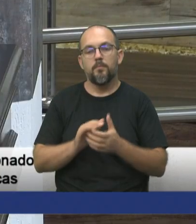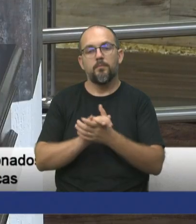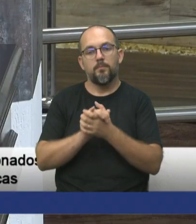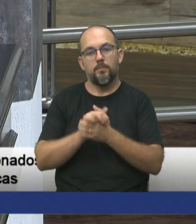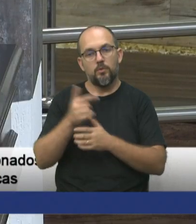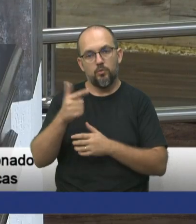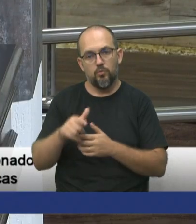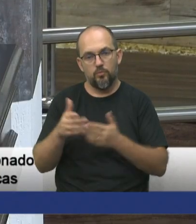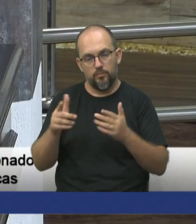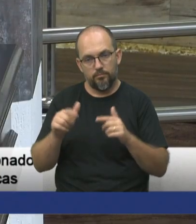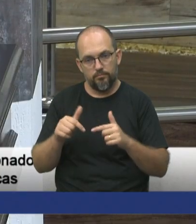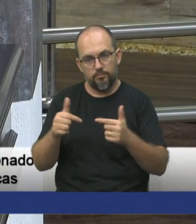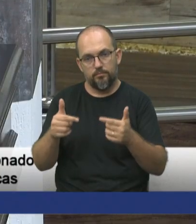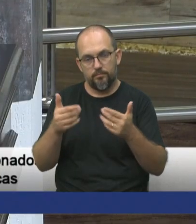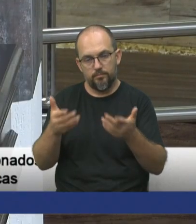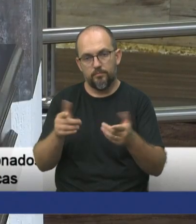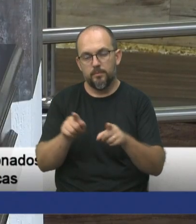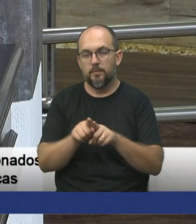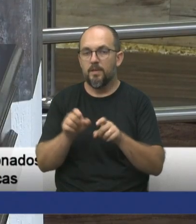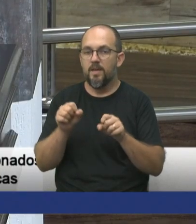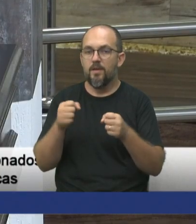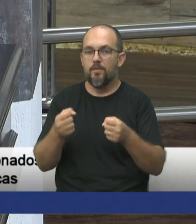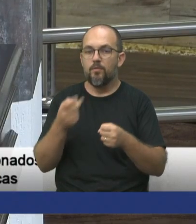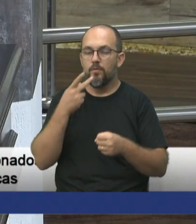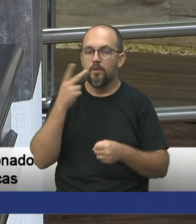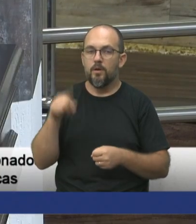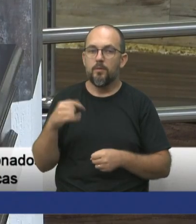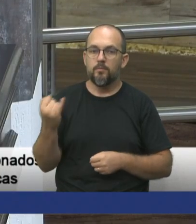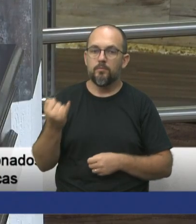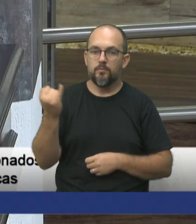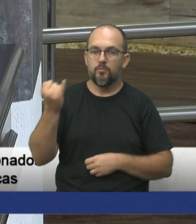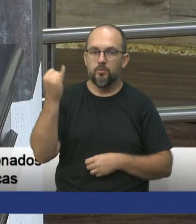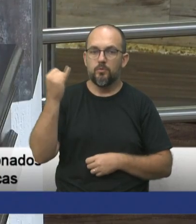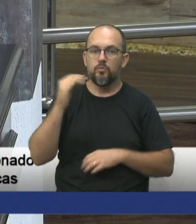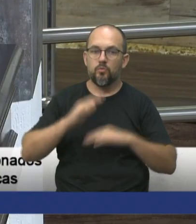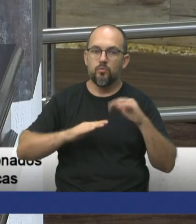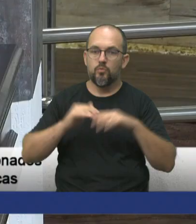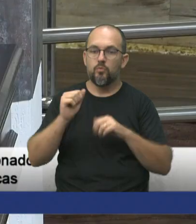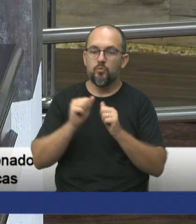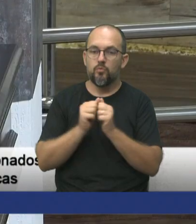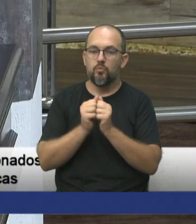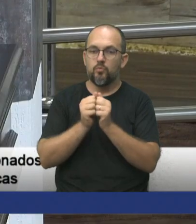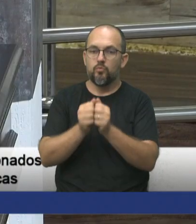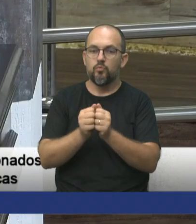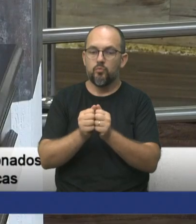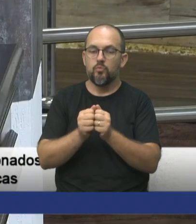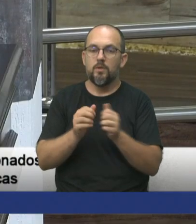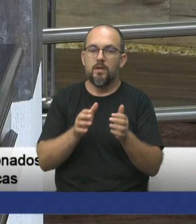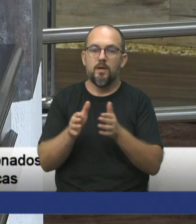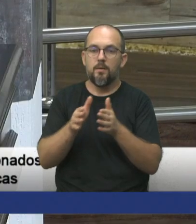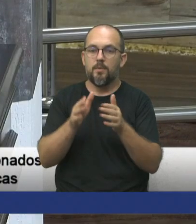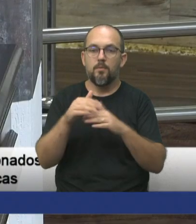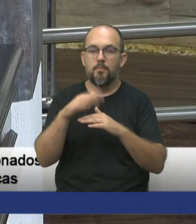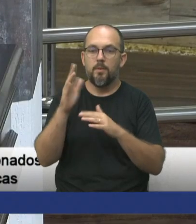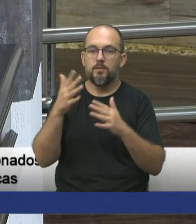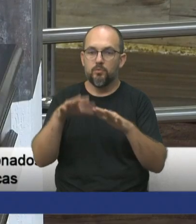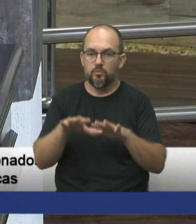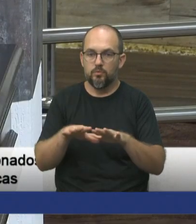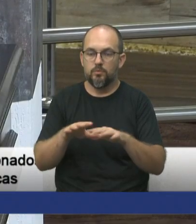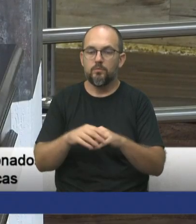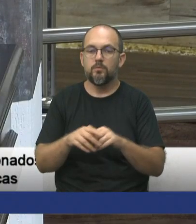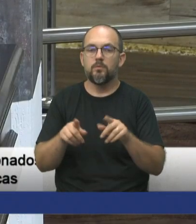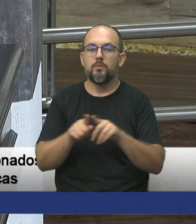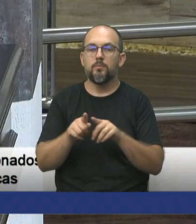novamente pela iniciativa e reforço a importância de seguirmos construindo juntos caminhos mais inclusivos